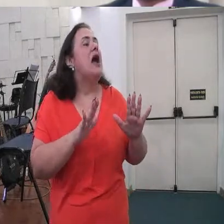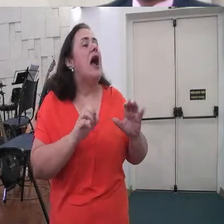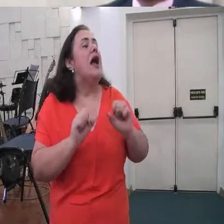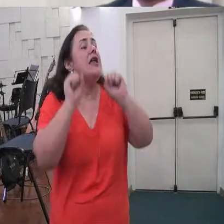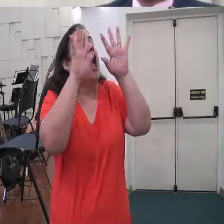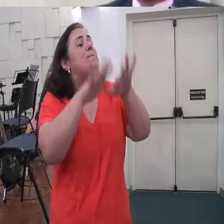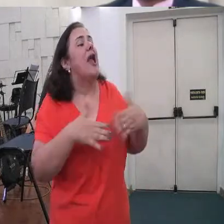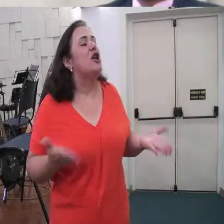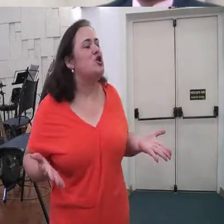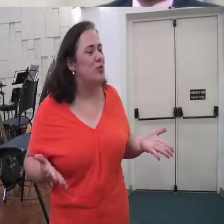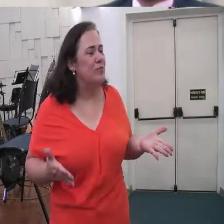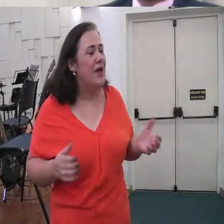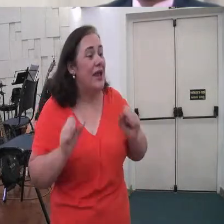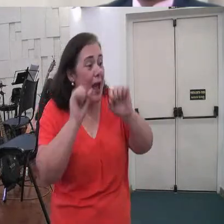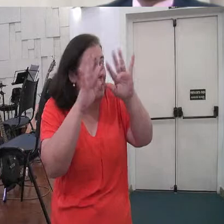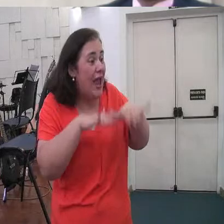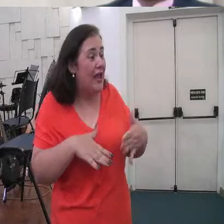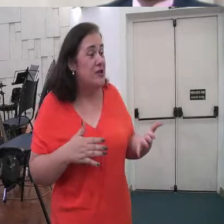mas conta a bênção, irmã.